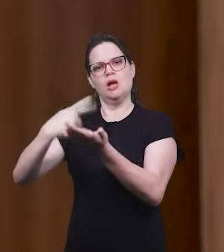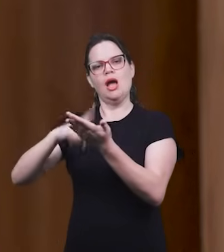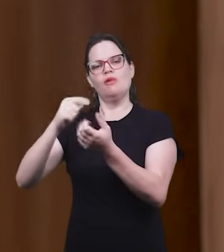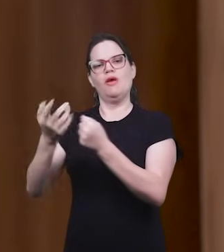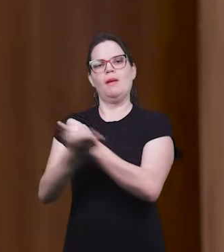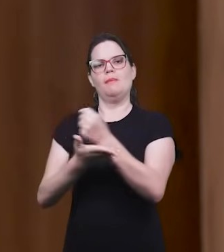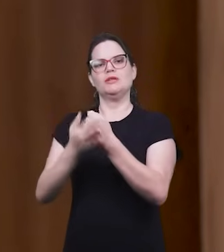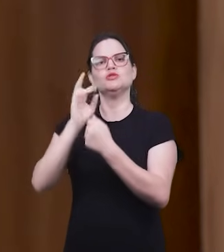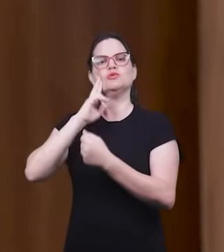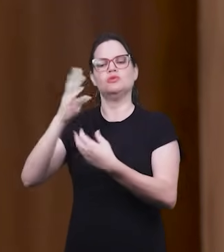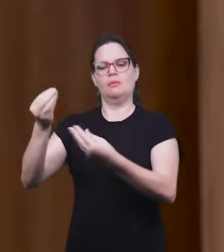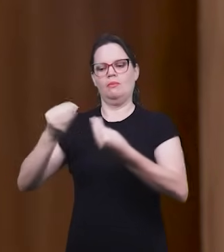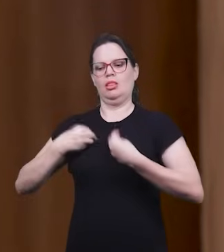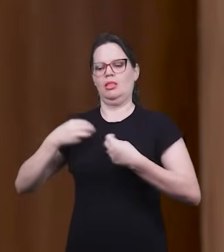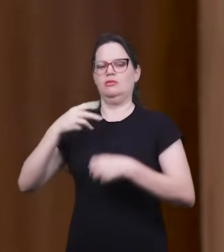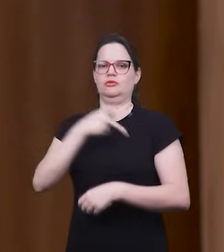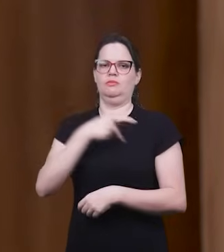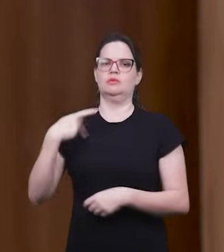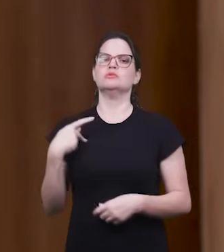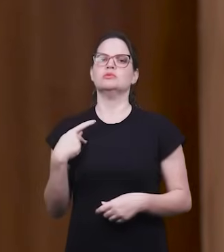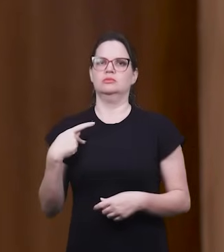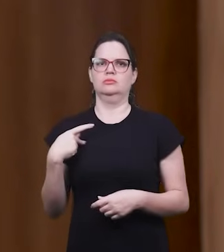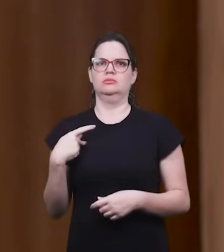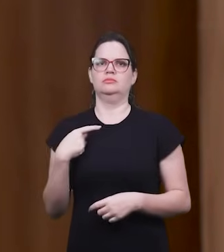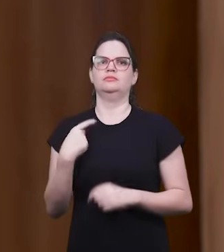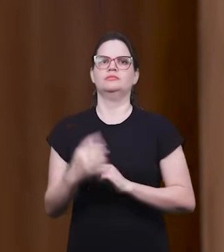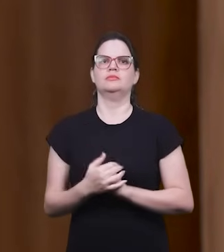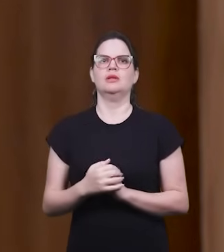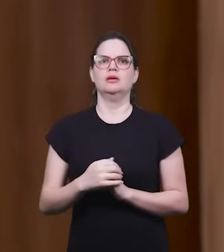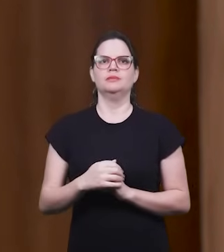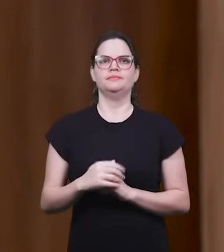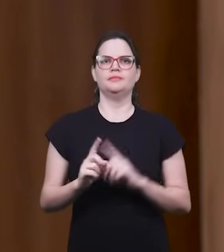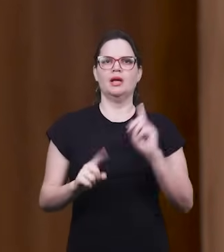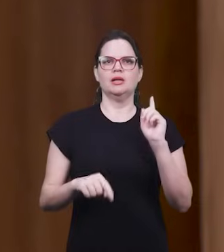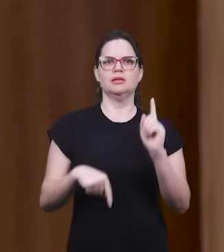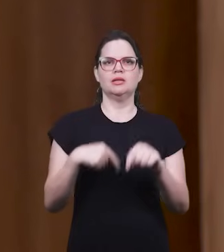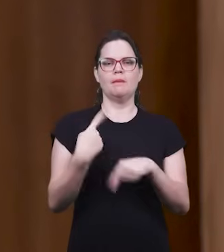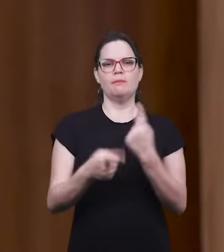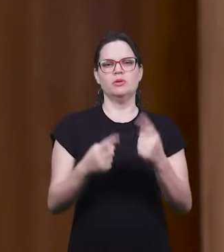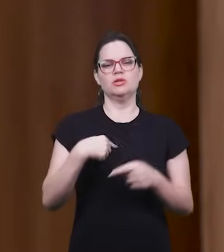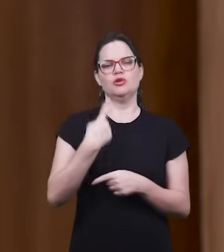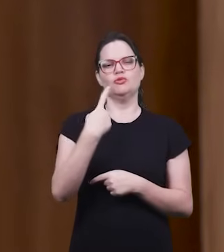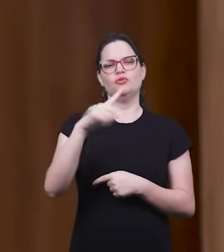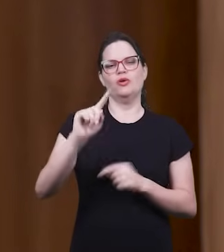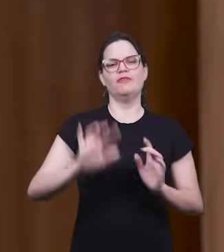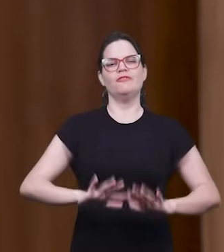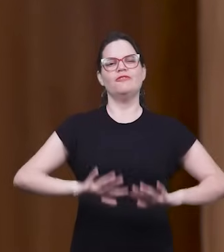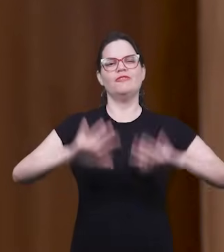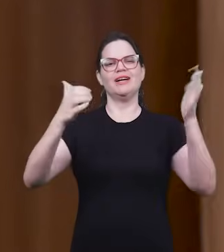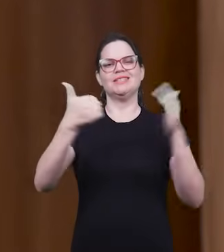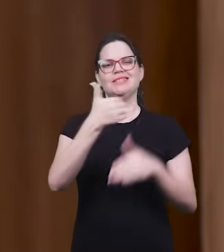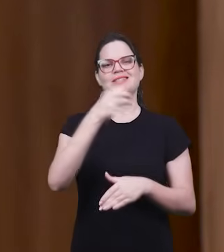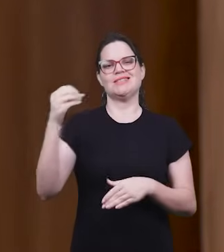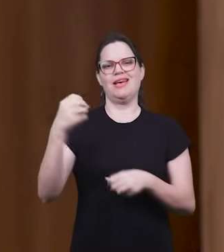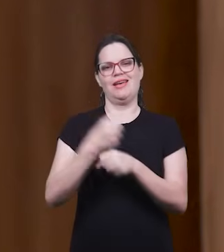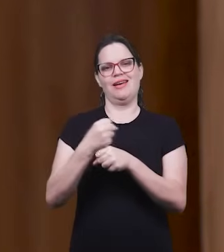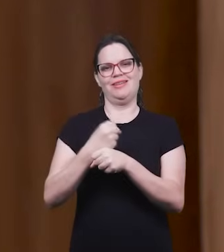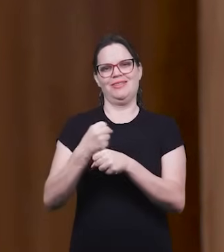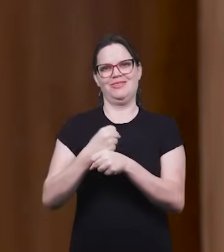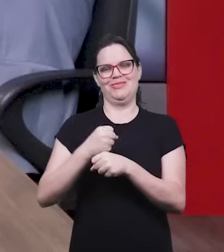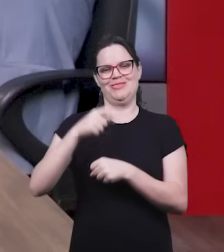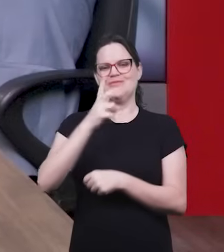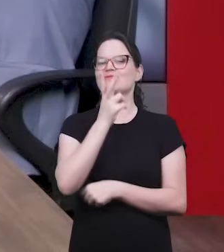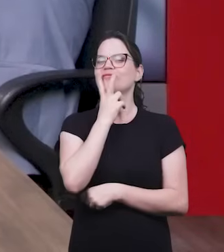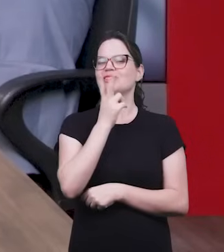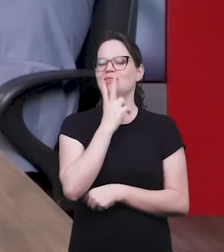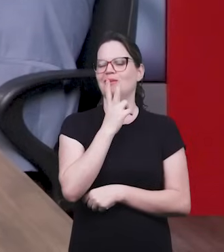Ministério. Uhum. Fiz um voto ao Senhor. E logo em seguida, o centenário, vocês não estavam nem vivos ainda, né? Não existia ainda centenário não.